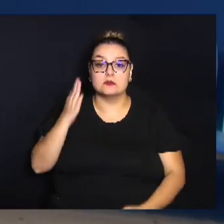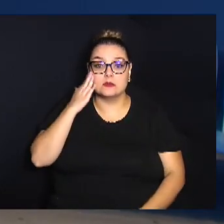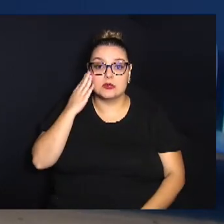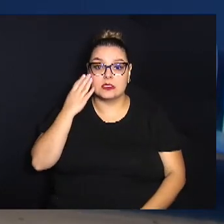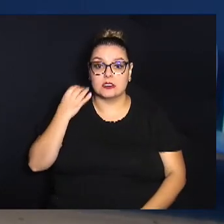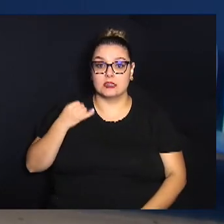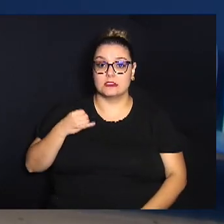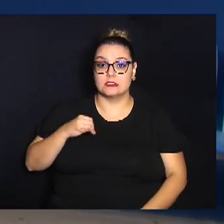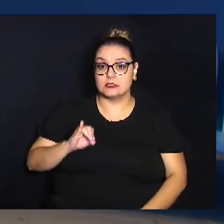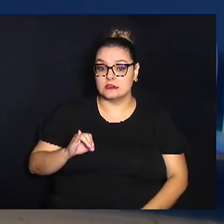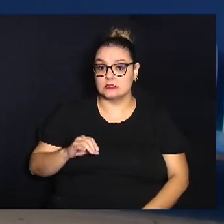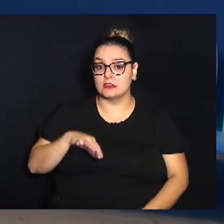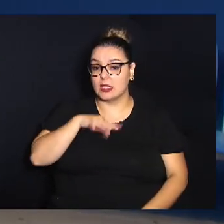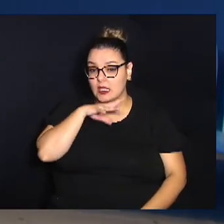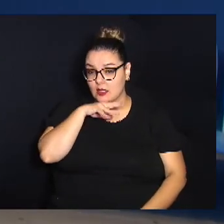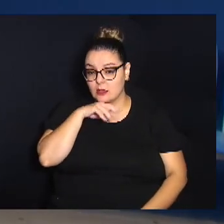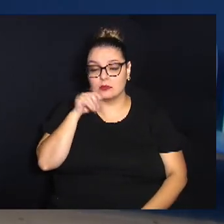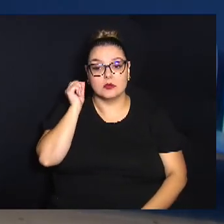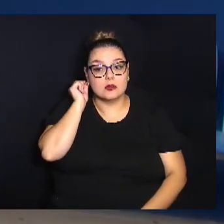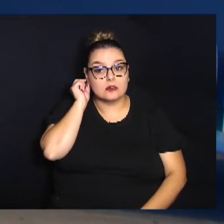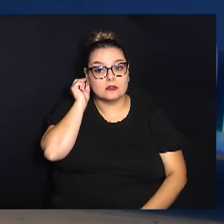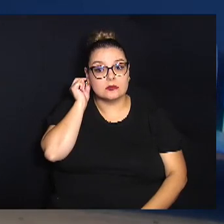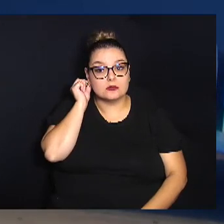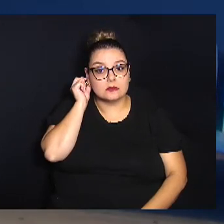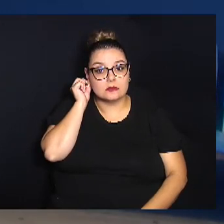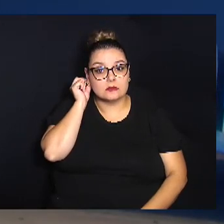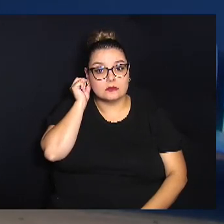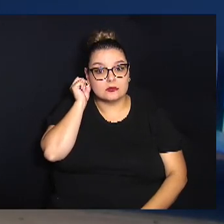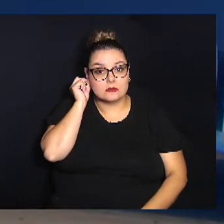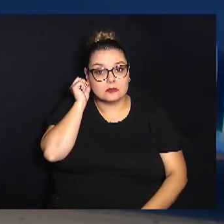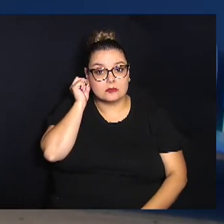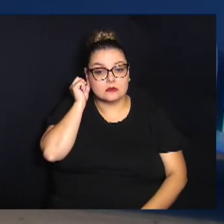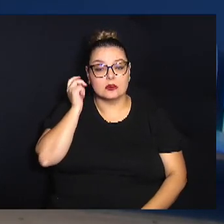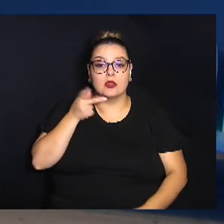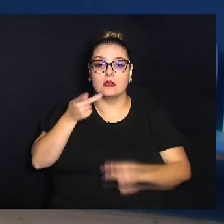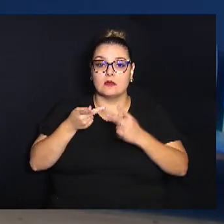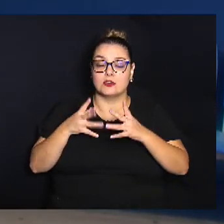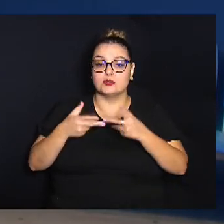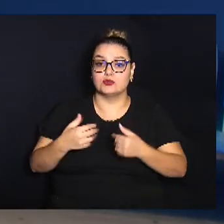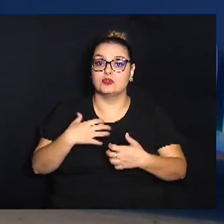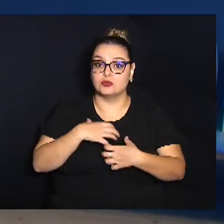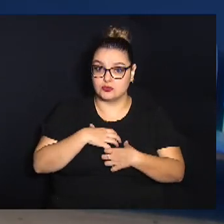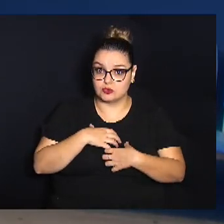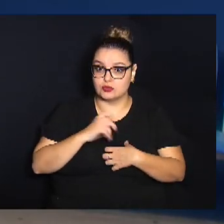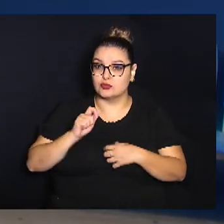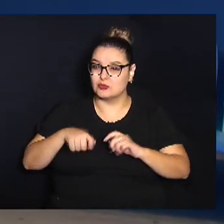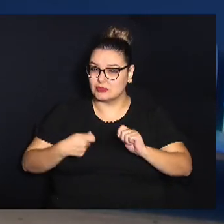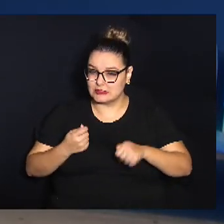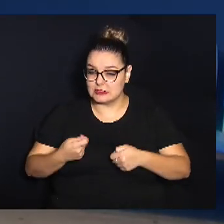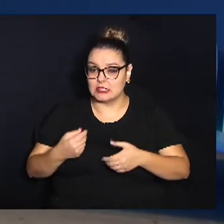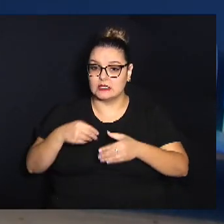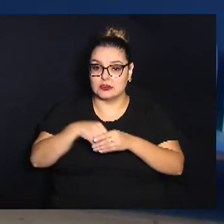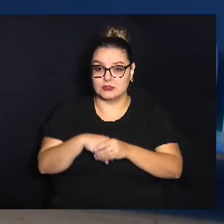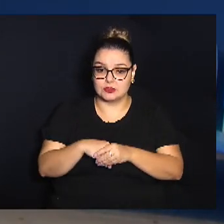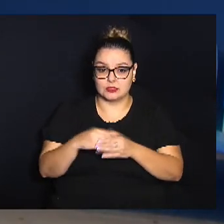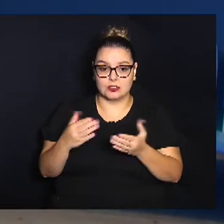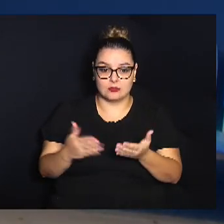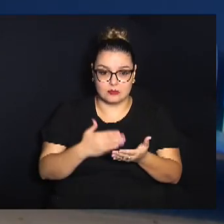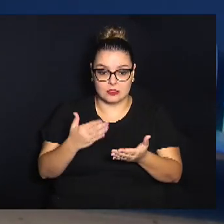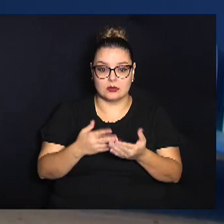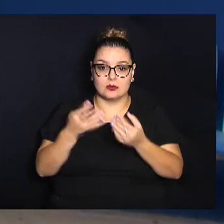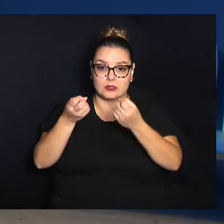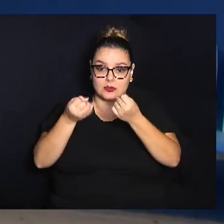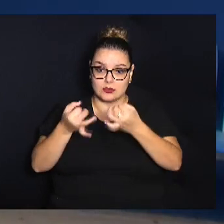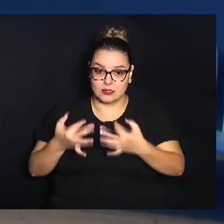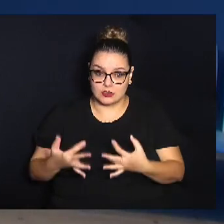alguma piora. E aí nesse começo aqui fala de todos esses sintomas. E aqui dentro tem toda a parte de